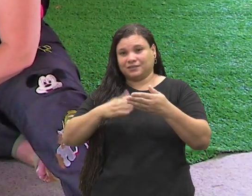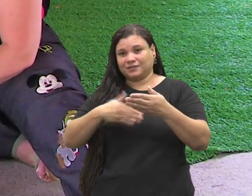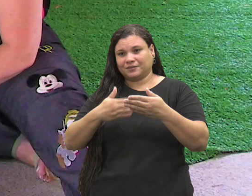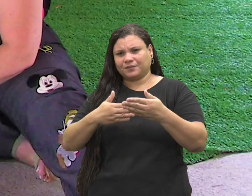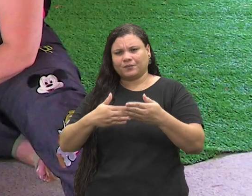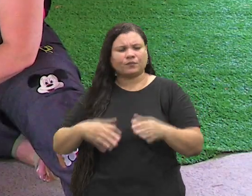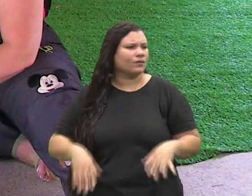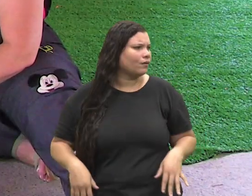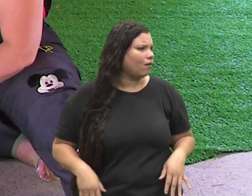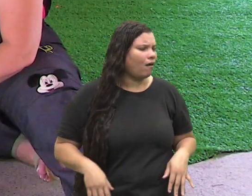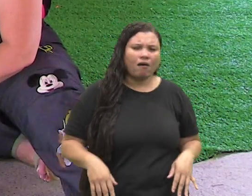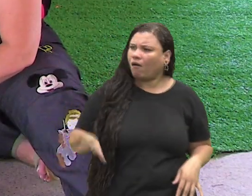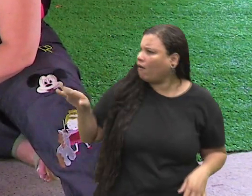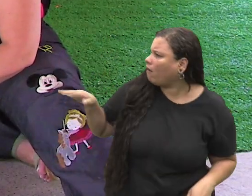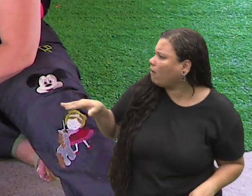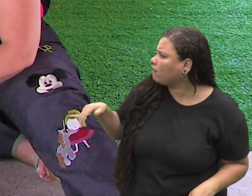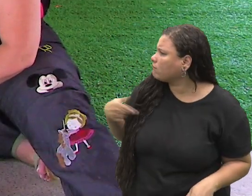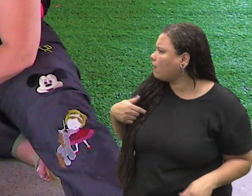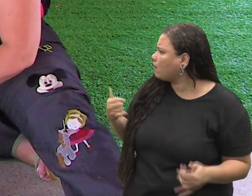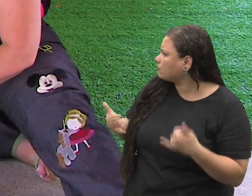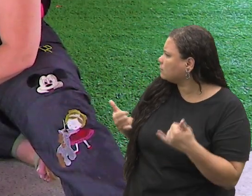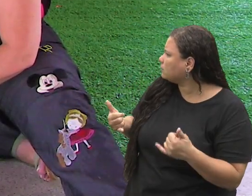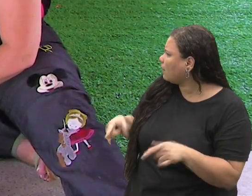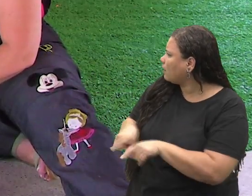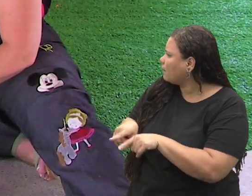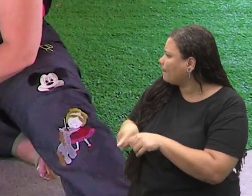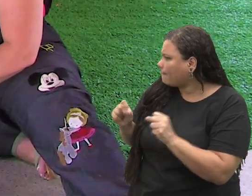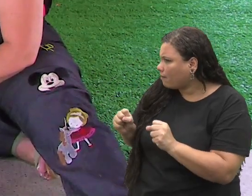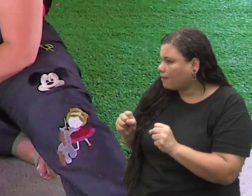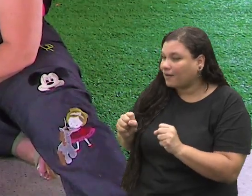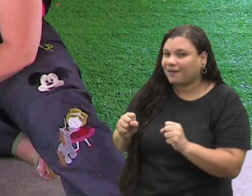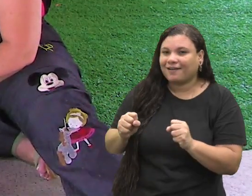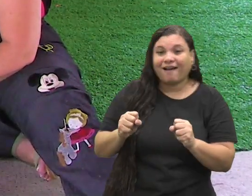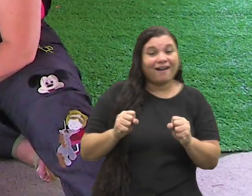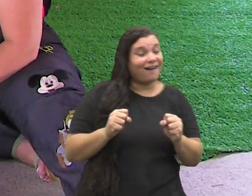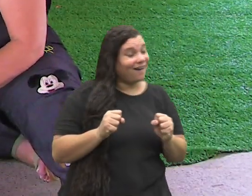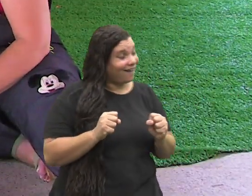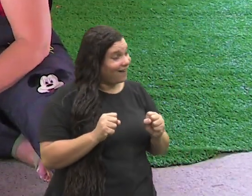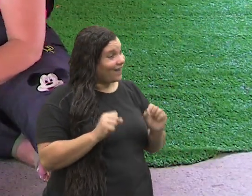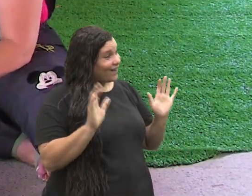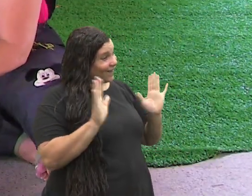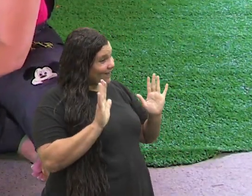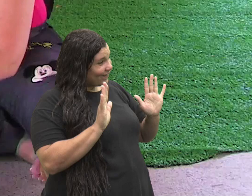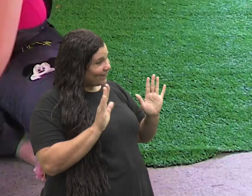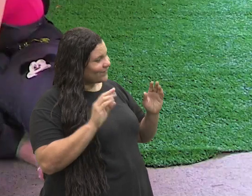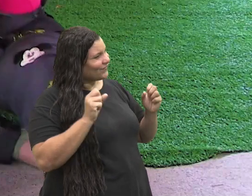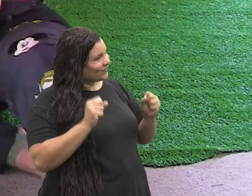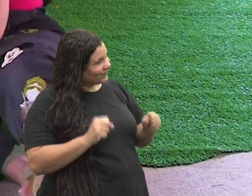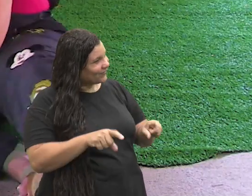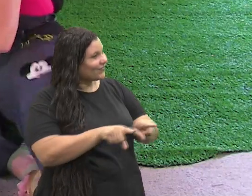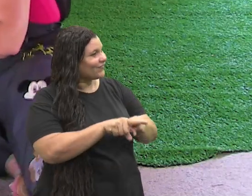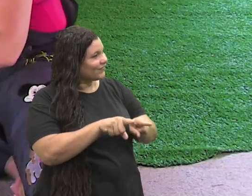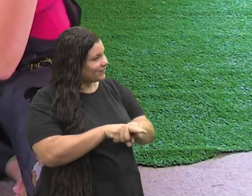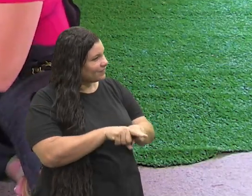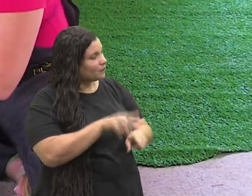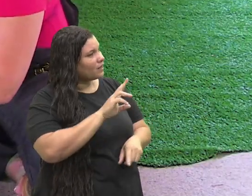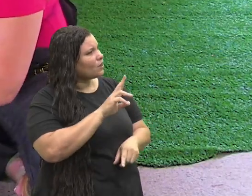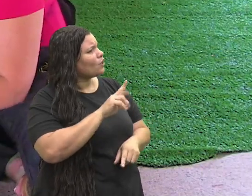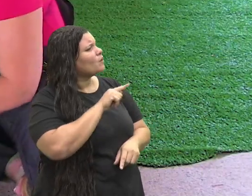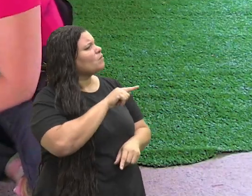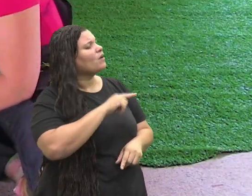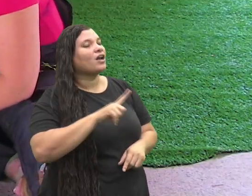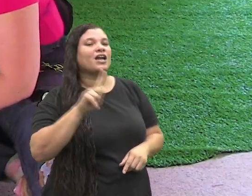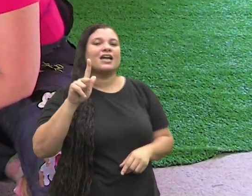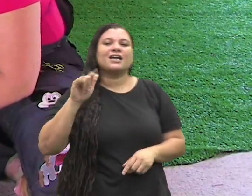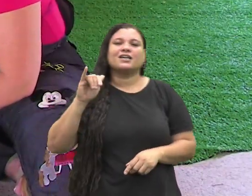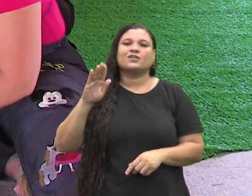Vem! Ah, qual você é seu gostou? Nome? Gilberto. Vem, Gilberto, senta aqui. Solange, você vai brincar com o Gilberto. Você sabe como brinca com